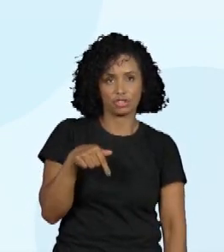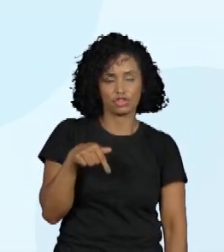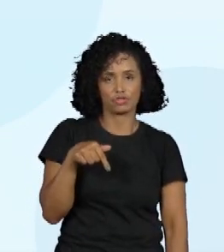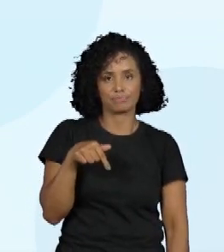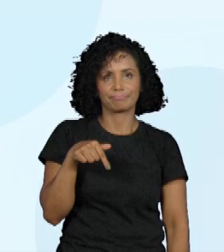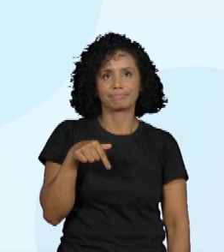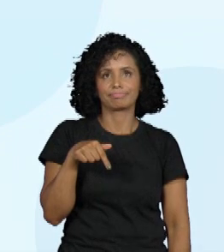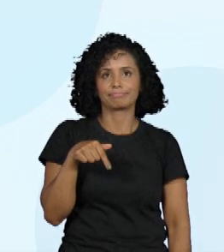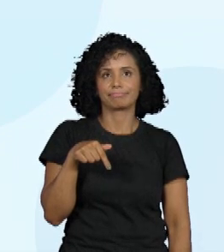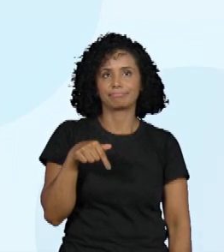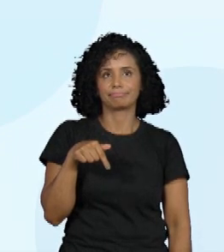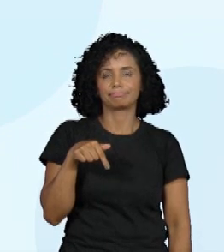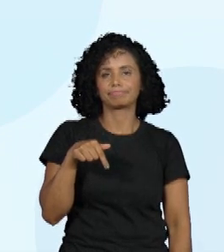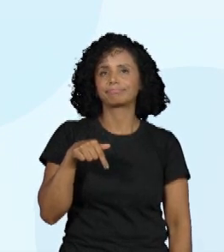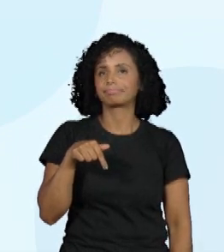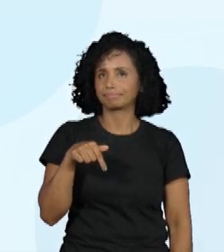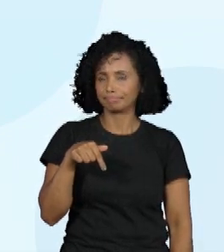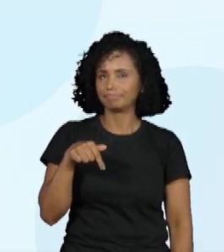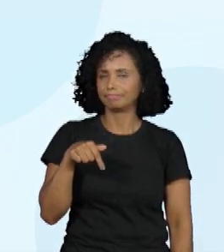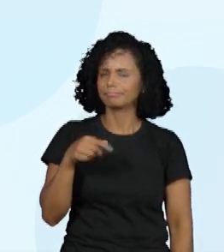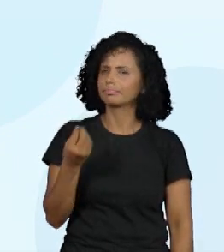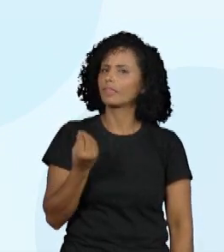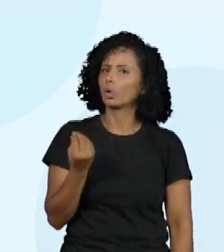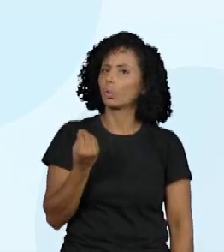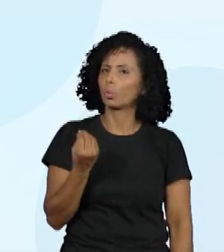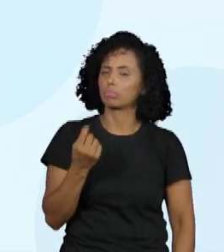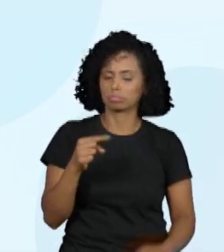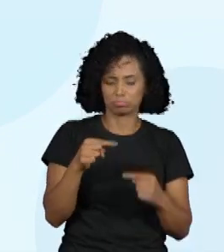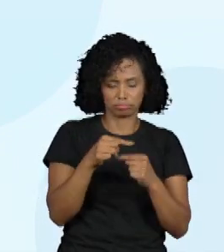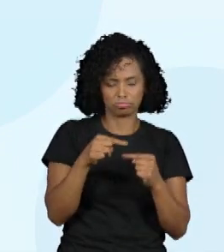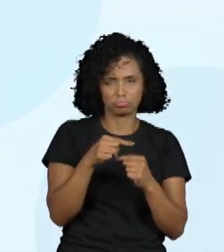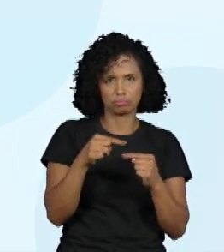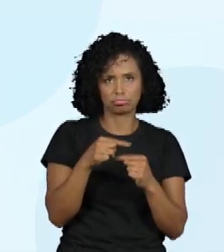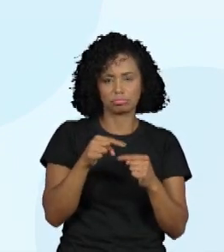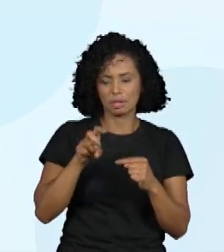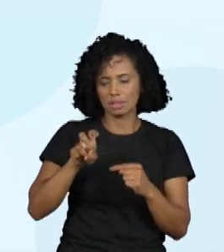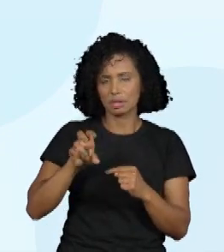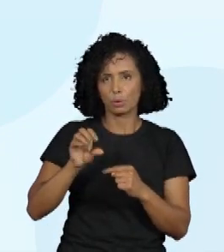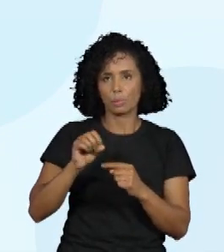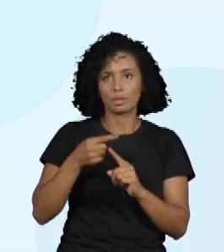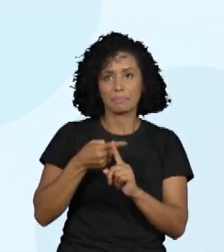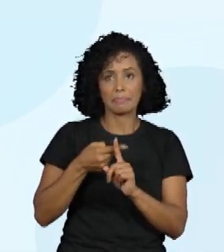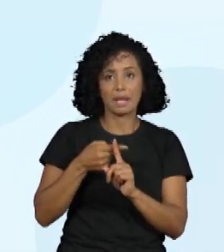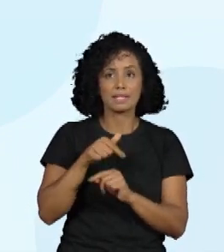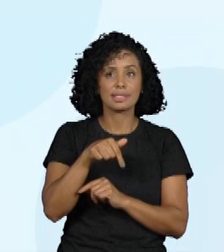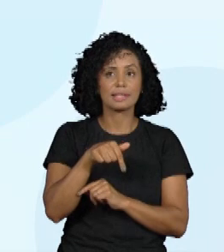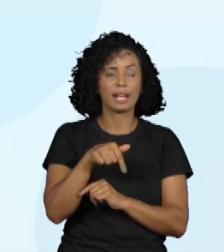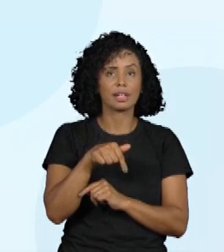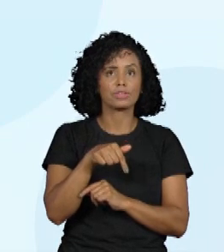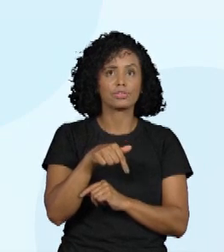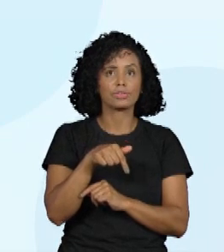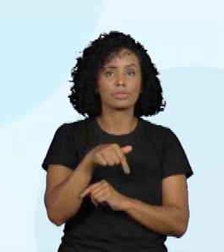só mais 3 para ser uma dezena. Então, 50 mais 7, logo eu tenho...